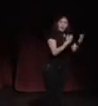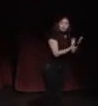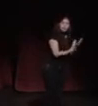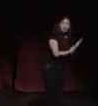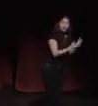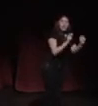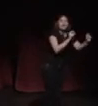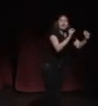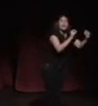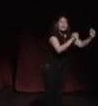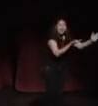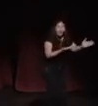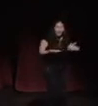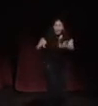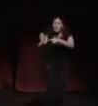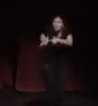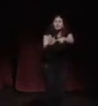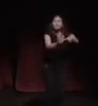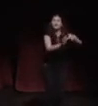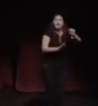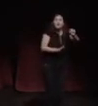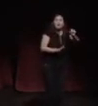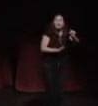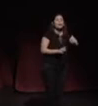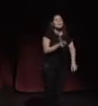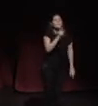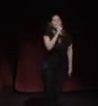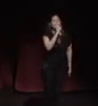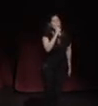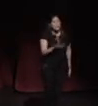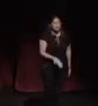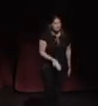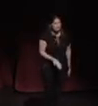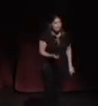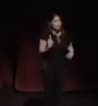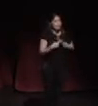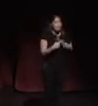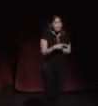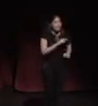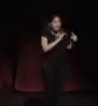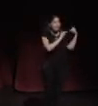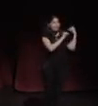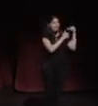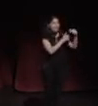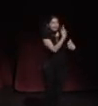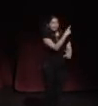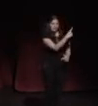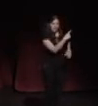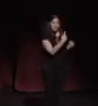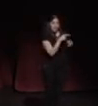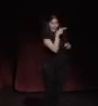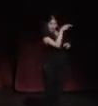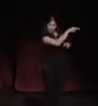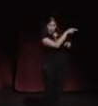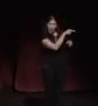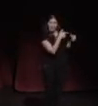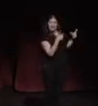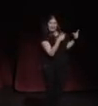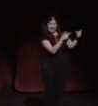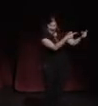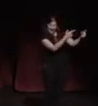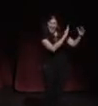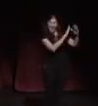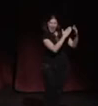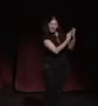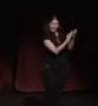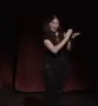porque eles têm uma tradição de convivência, porque é uma cidade na Itália que, por conta da guerra, ficaram sem escolas, eles